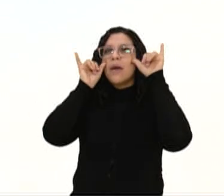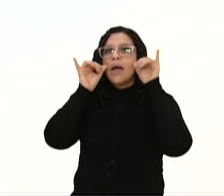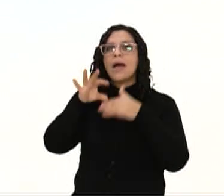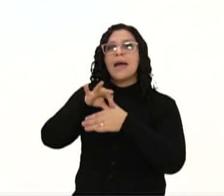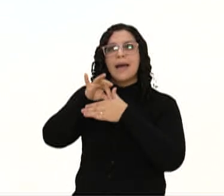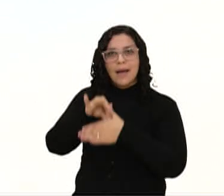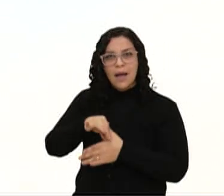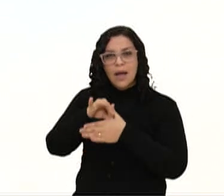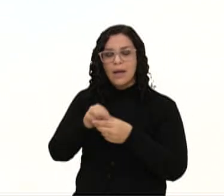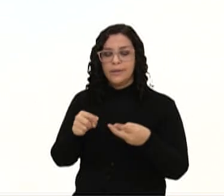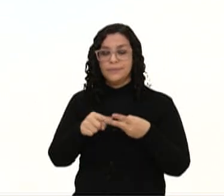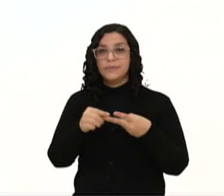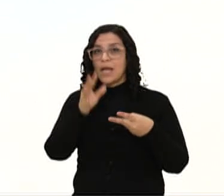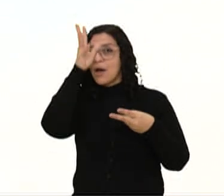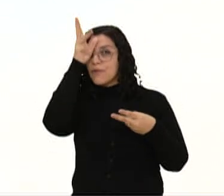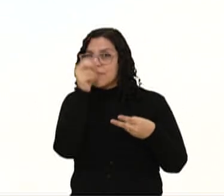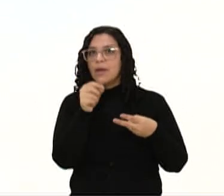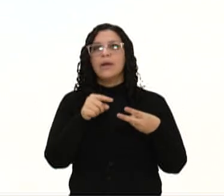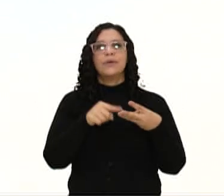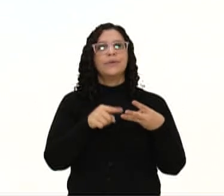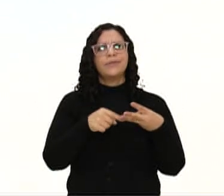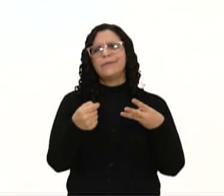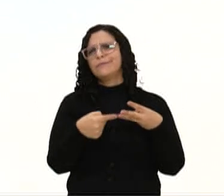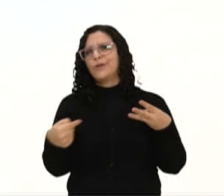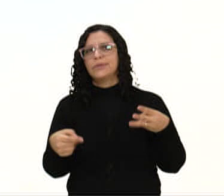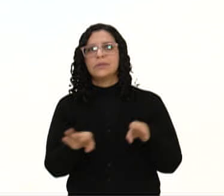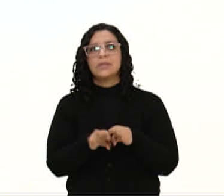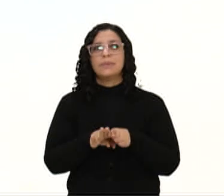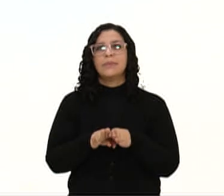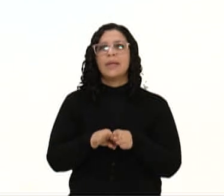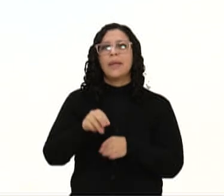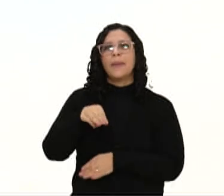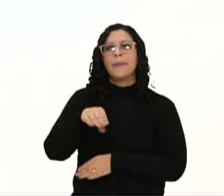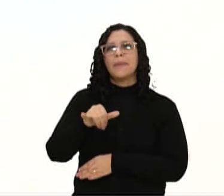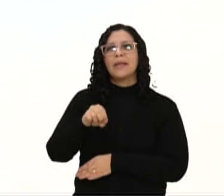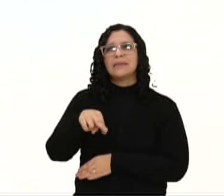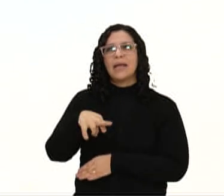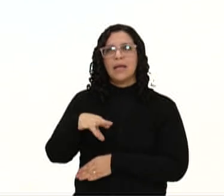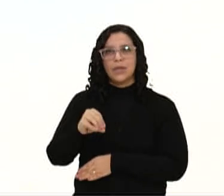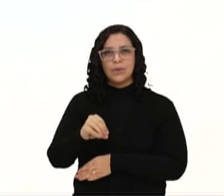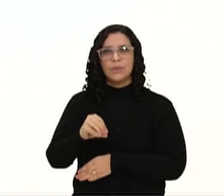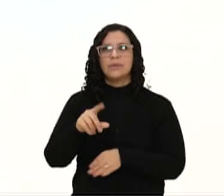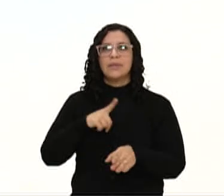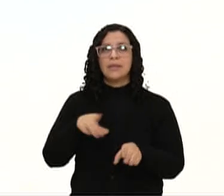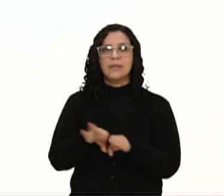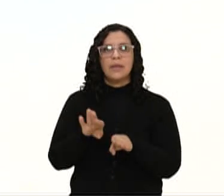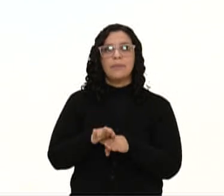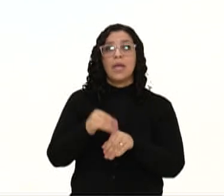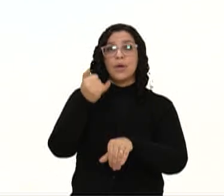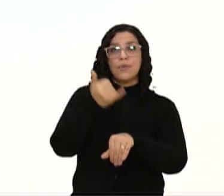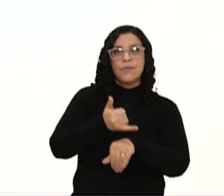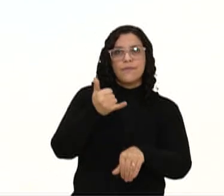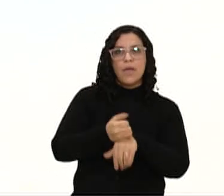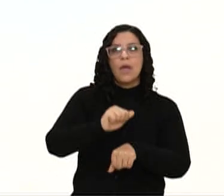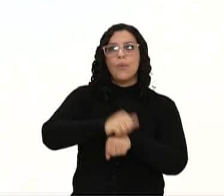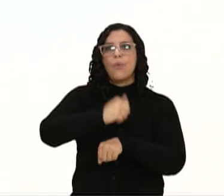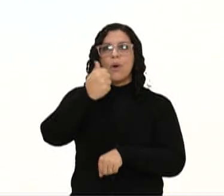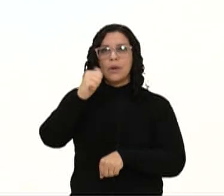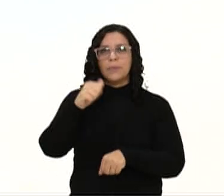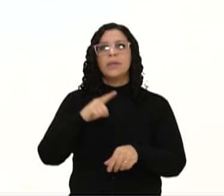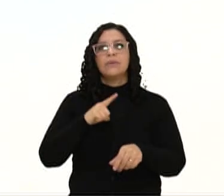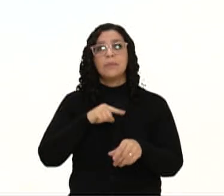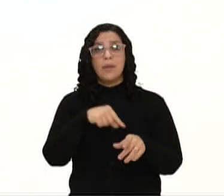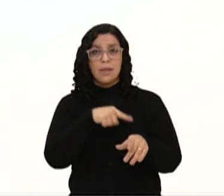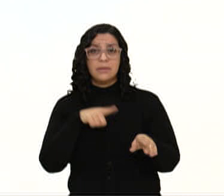carne bovina, carne de frango, entre outras. Minérios, o que nós vamos ter ali? O que são produzidos? O ferro, o alumínio, que